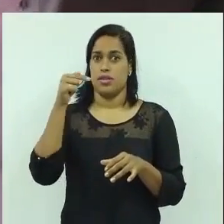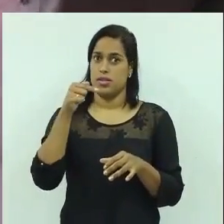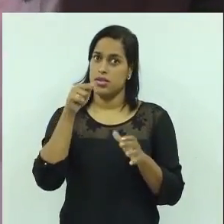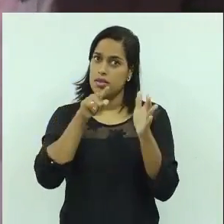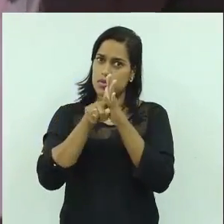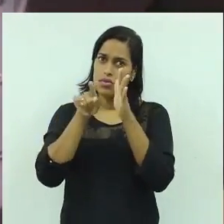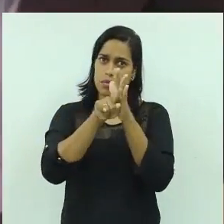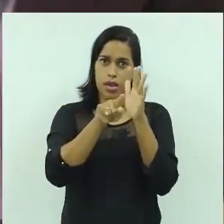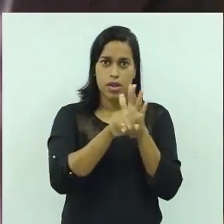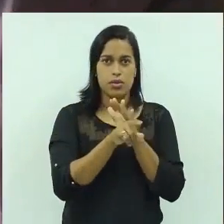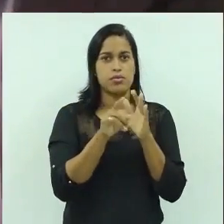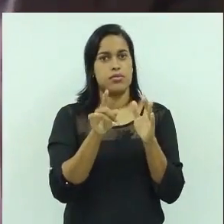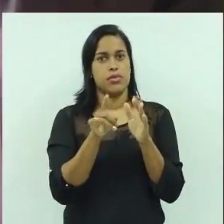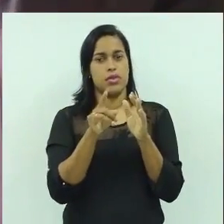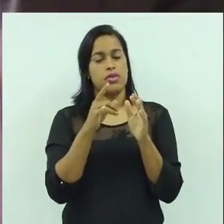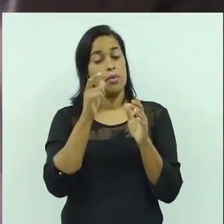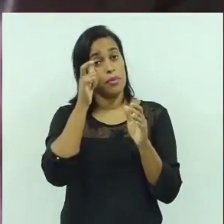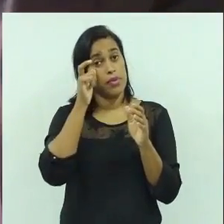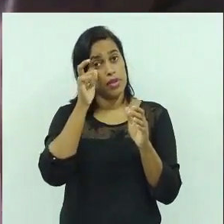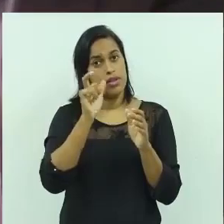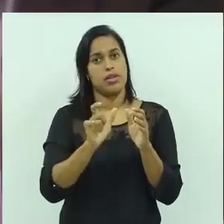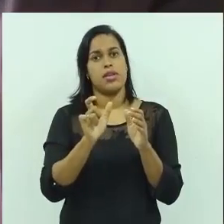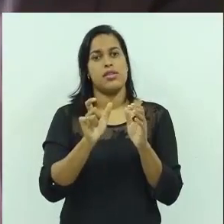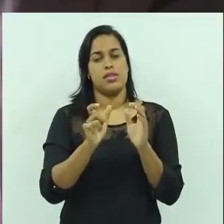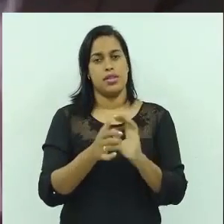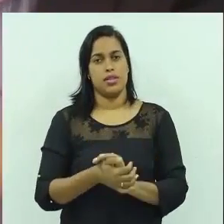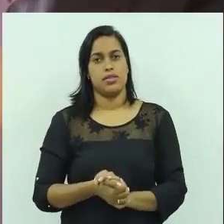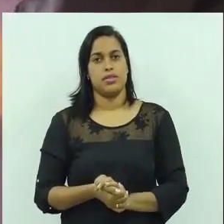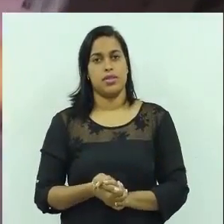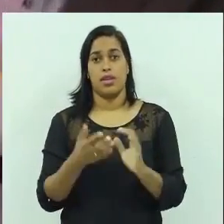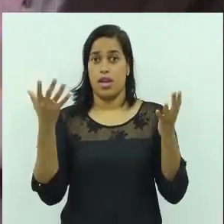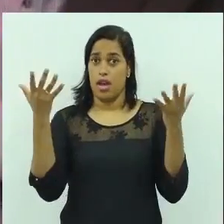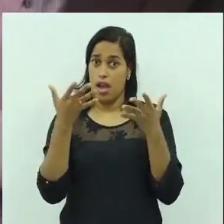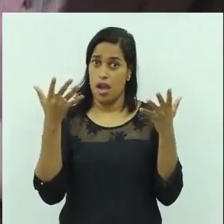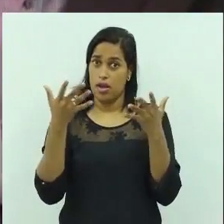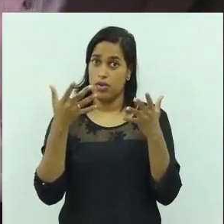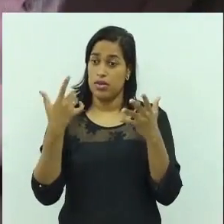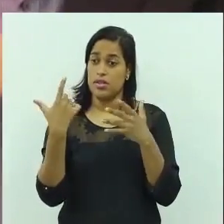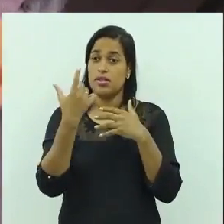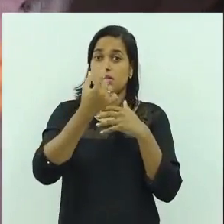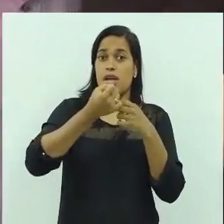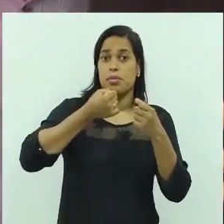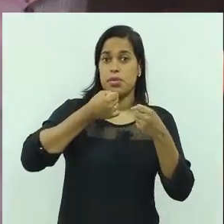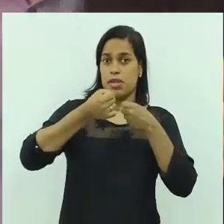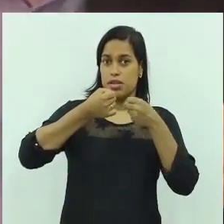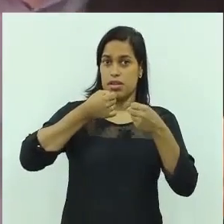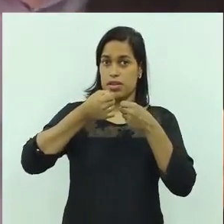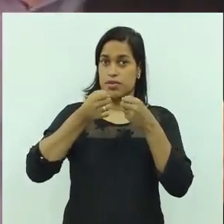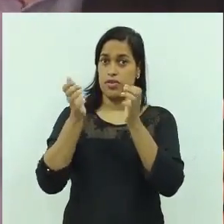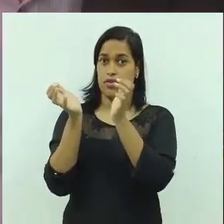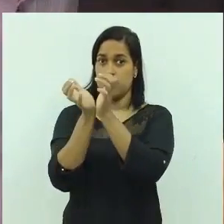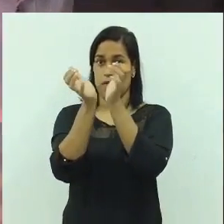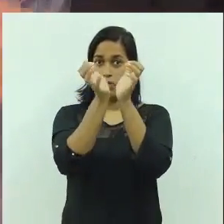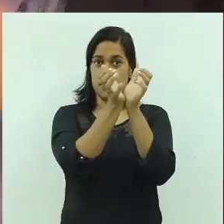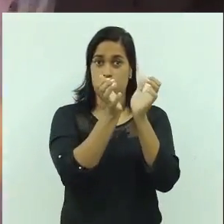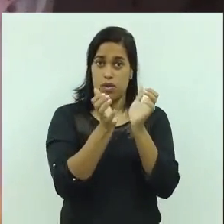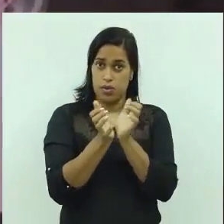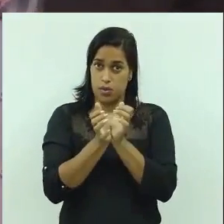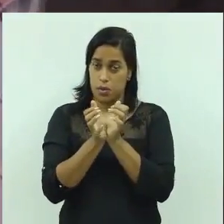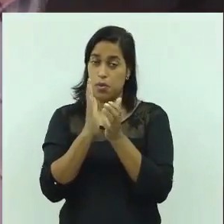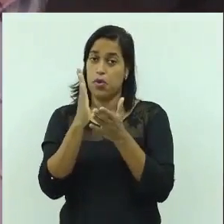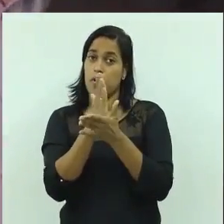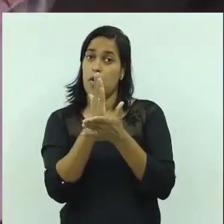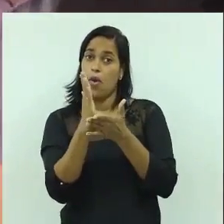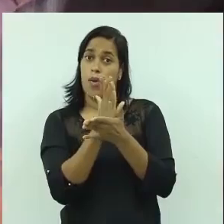das suas questões. Veja que coisa interessante, não é? Agora saímos da entrevista, estamos em grupo e algumas